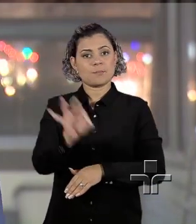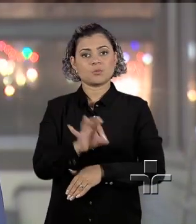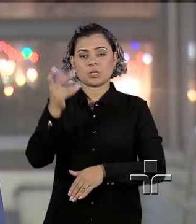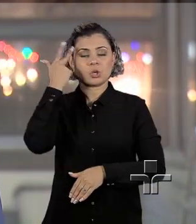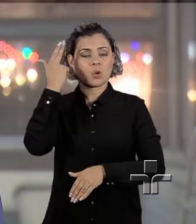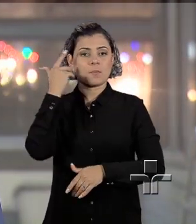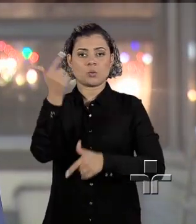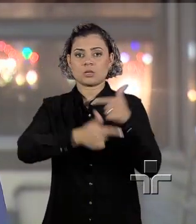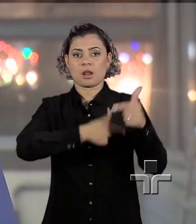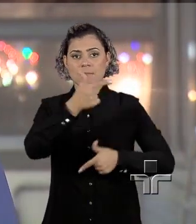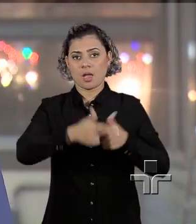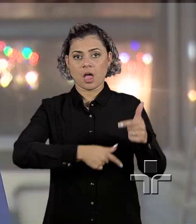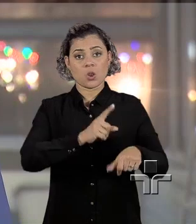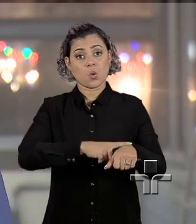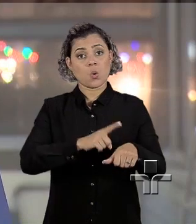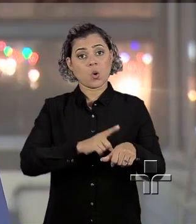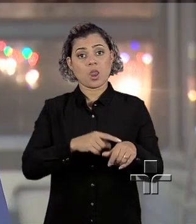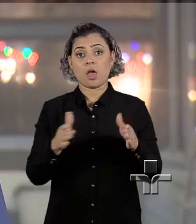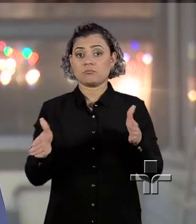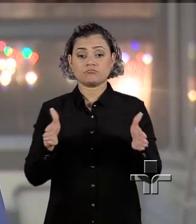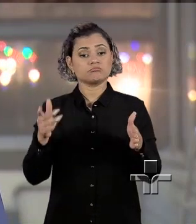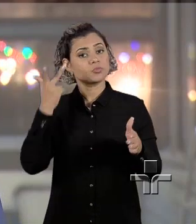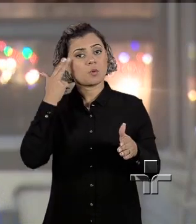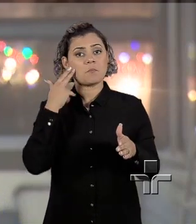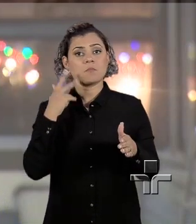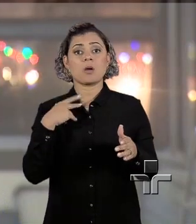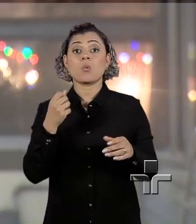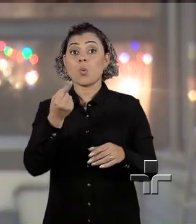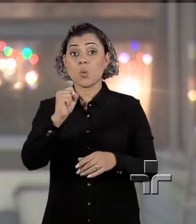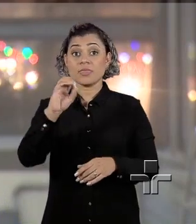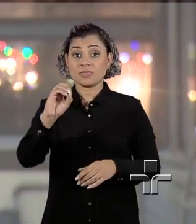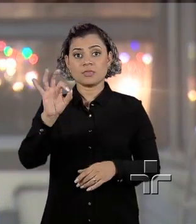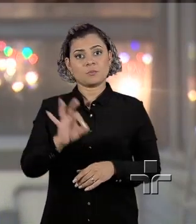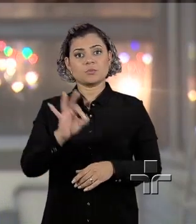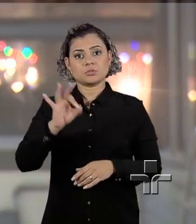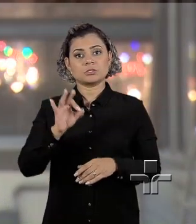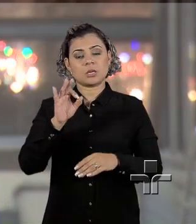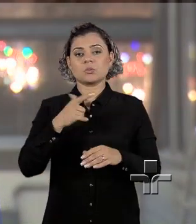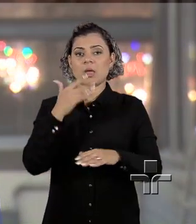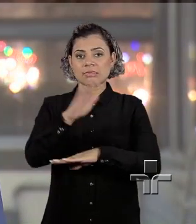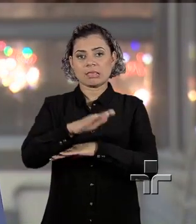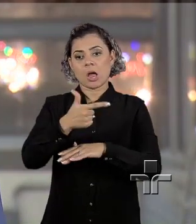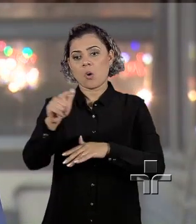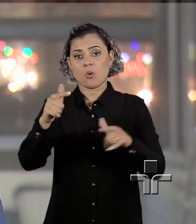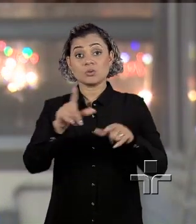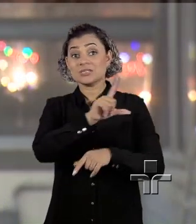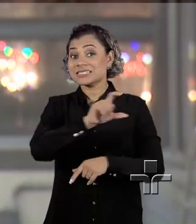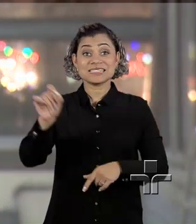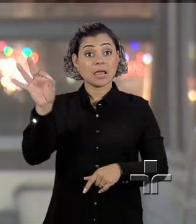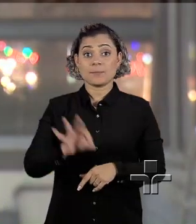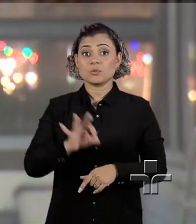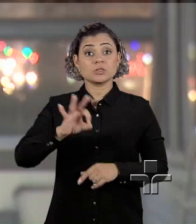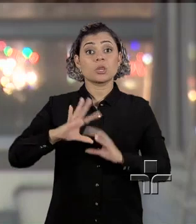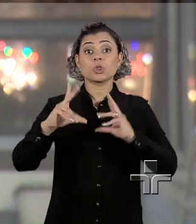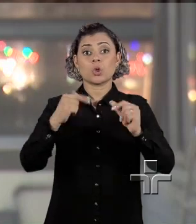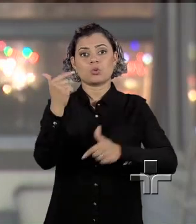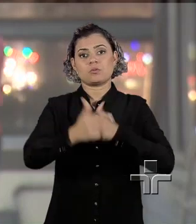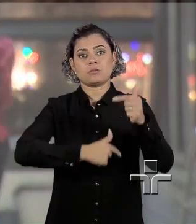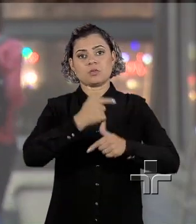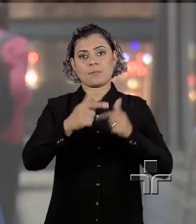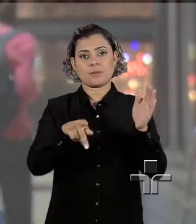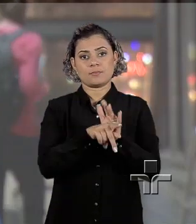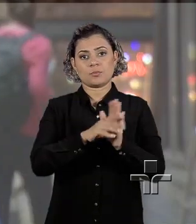de funcionários no horário de pico e 80% no restante do dia. E 100% em toda a operação